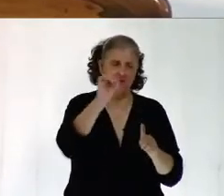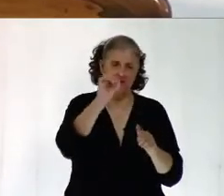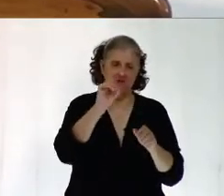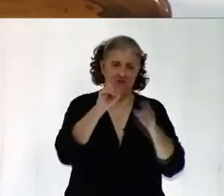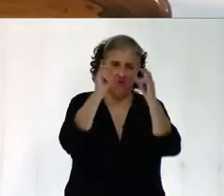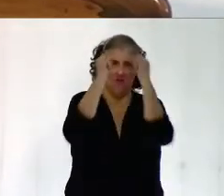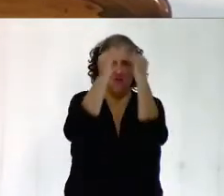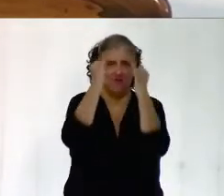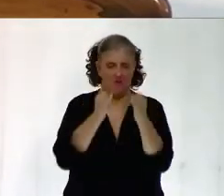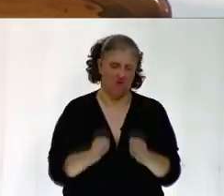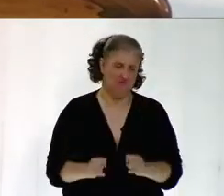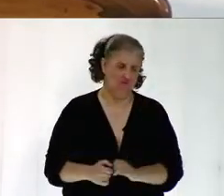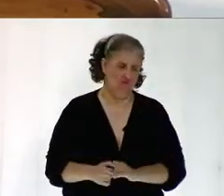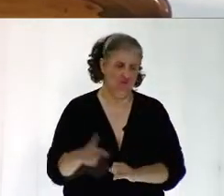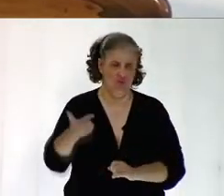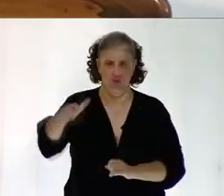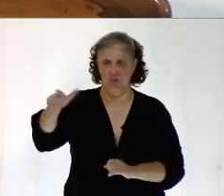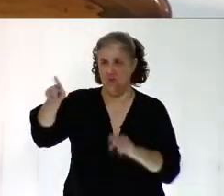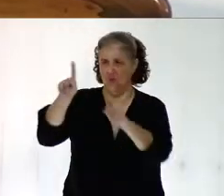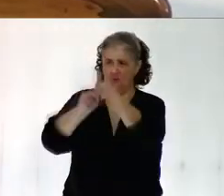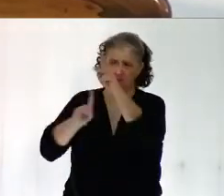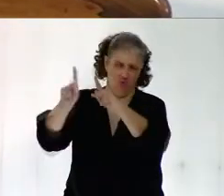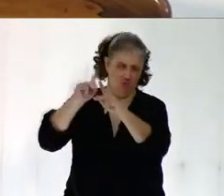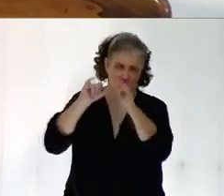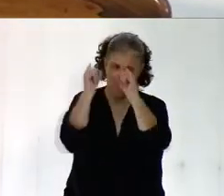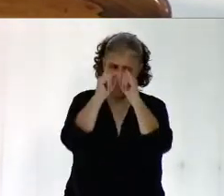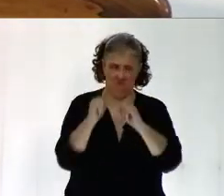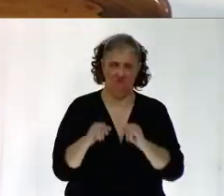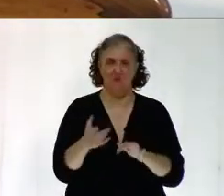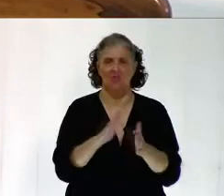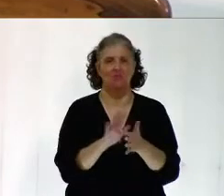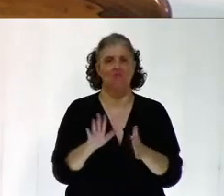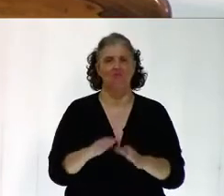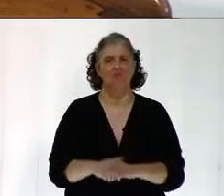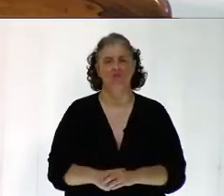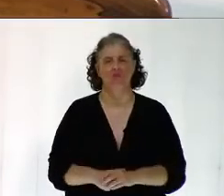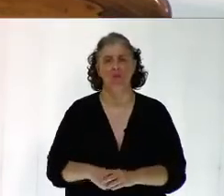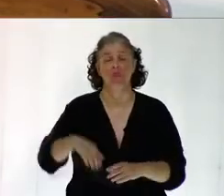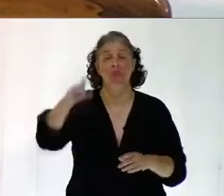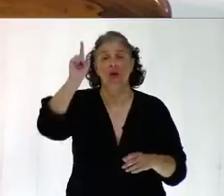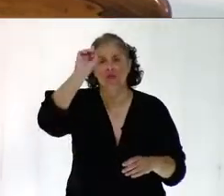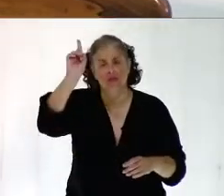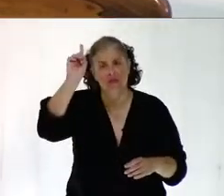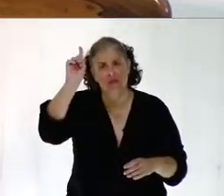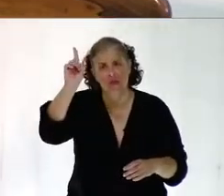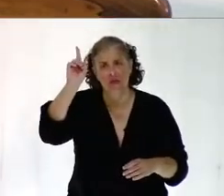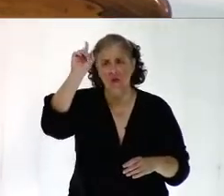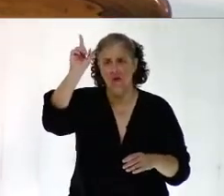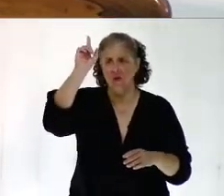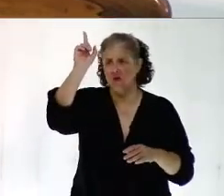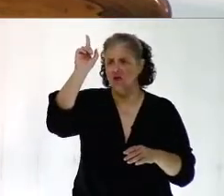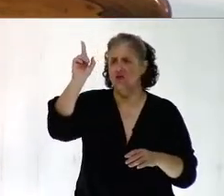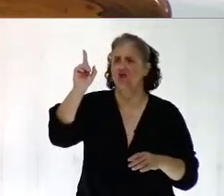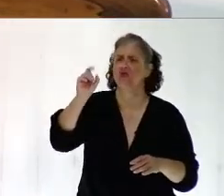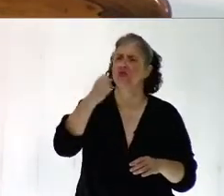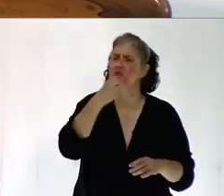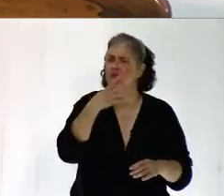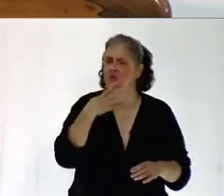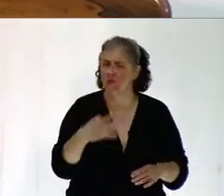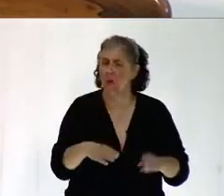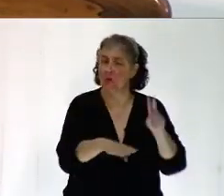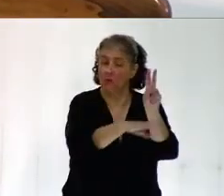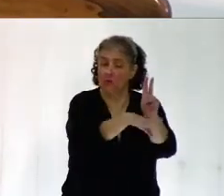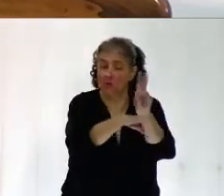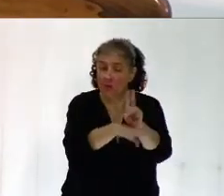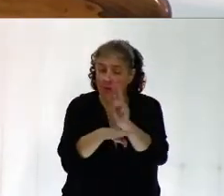deuses dos povos que houver a roda de ti porque o senhor teu deus é deus é loso no meio de ti para que a ira